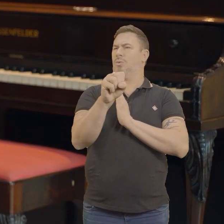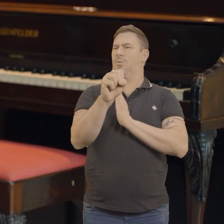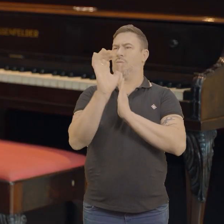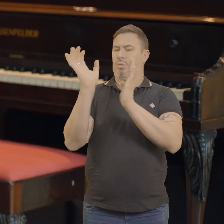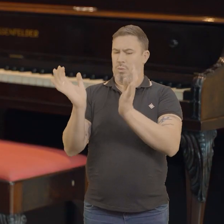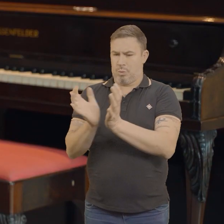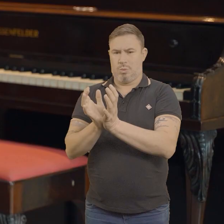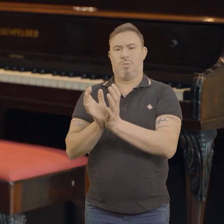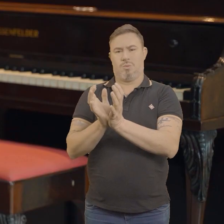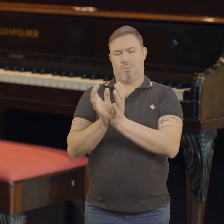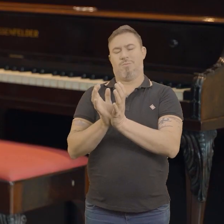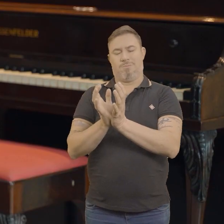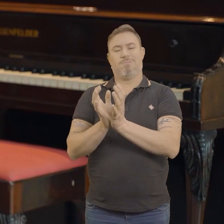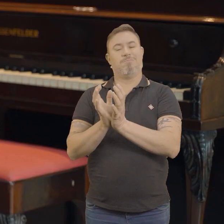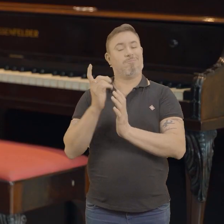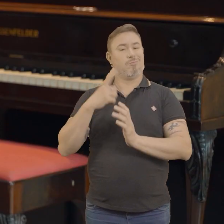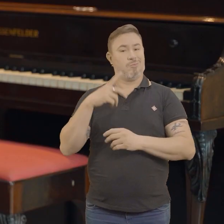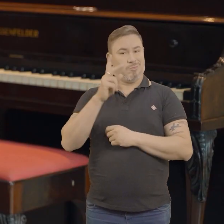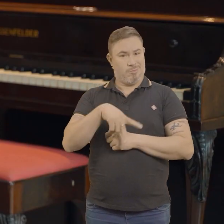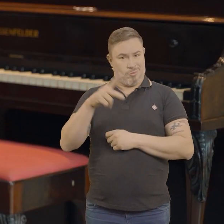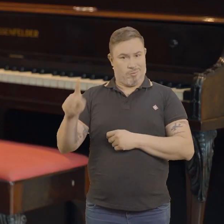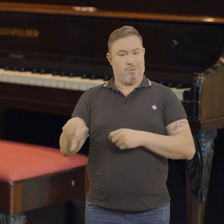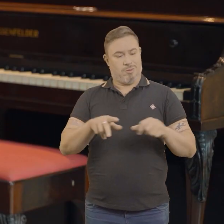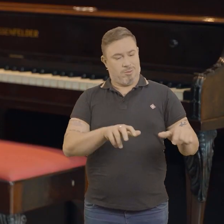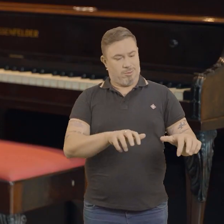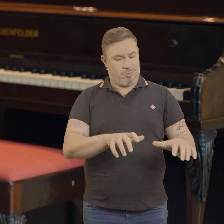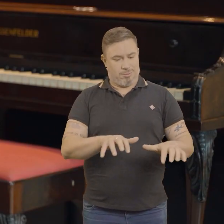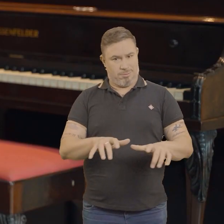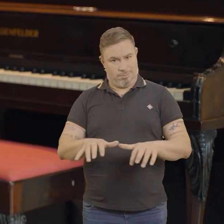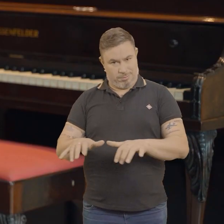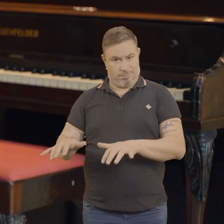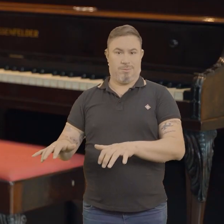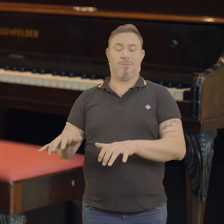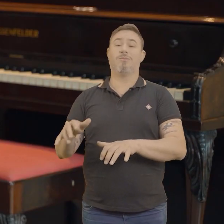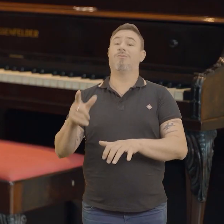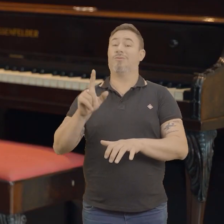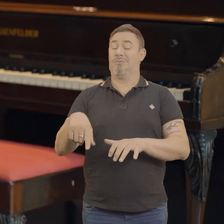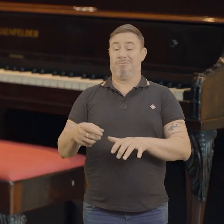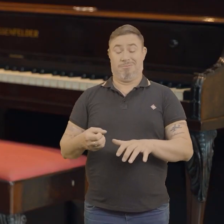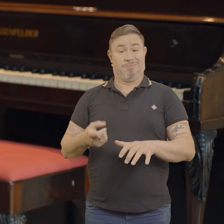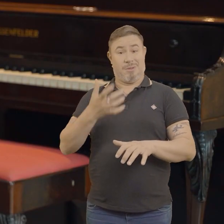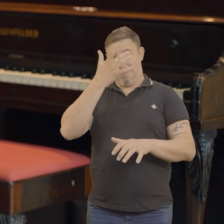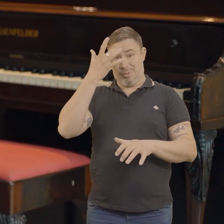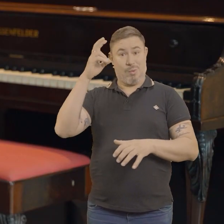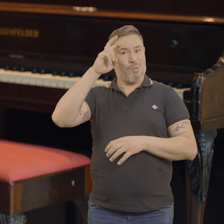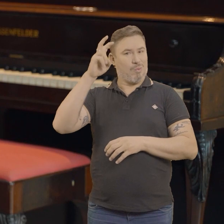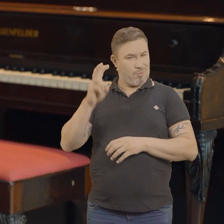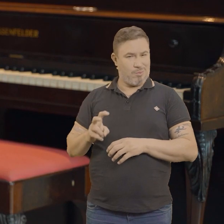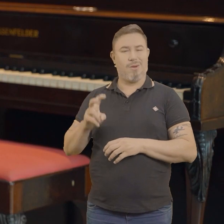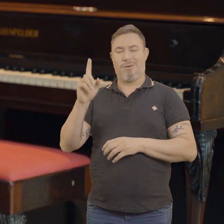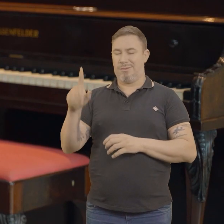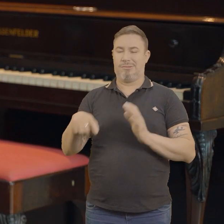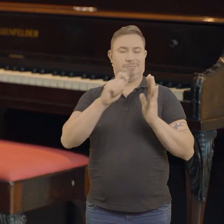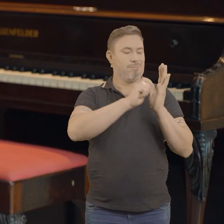grupo, né, de professoras de piano e um grande animador cultural, que era também um